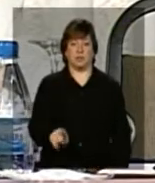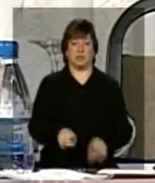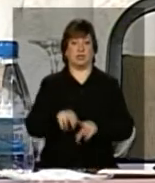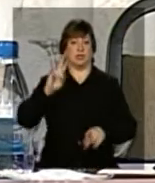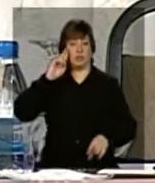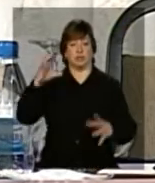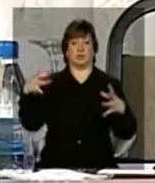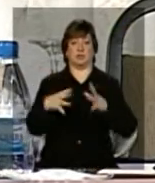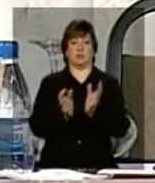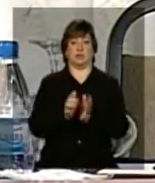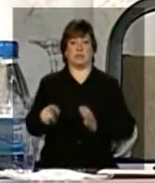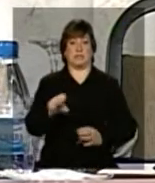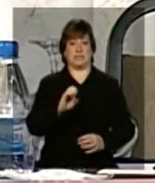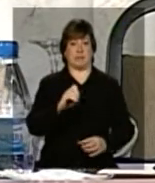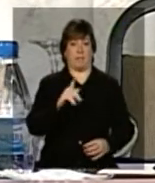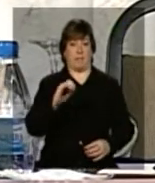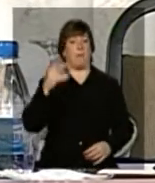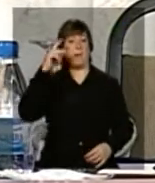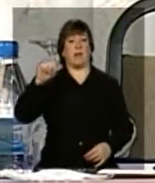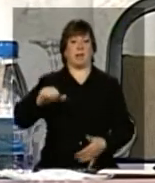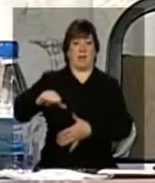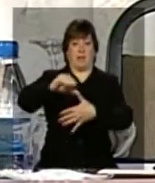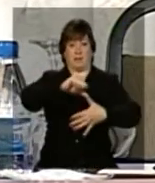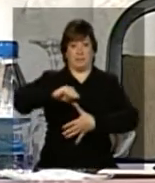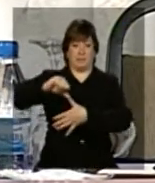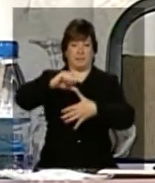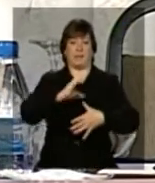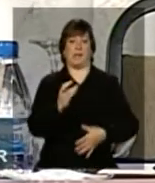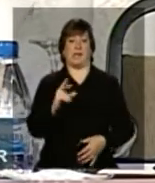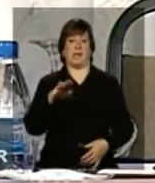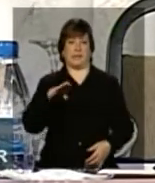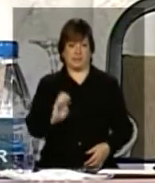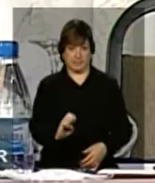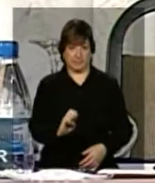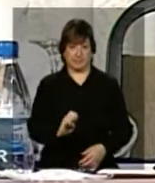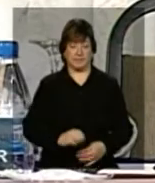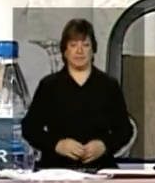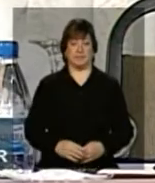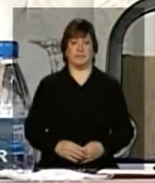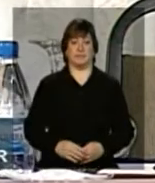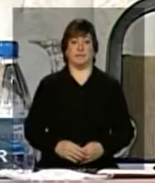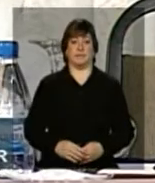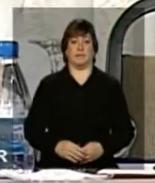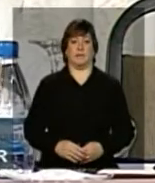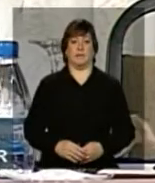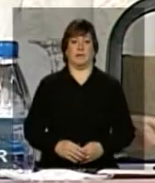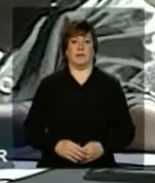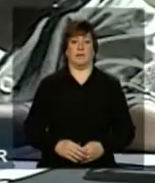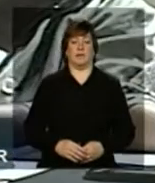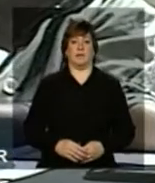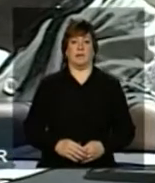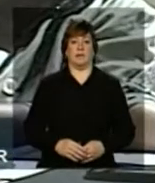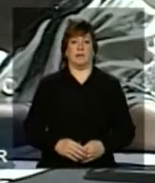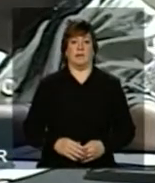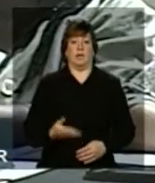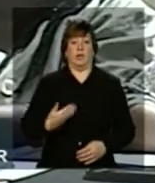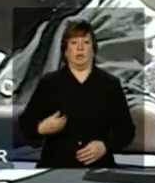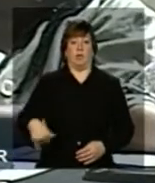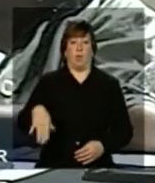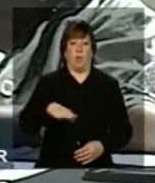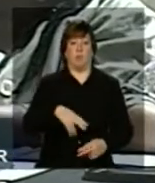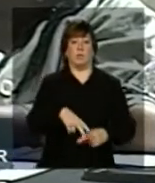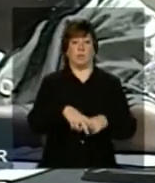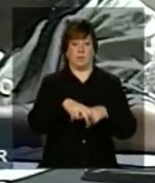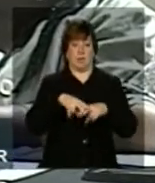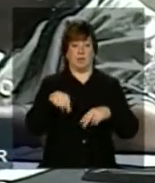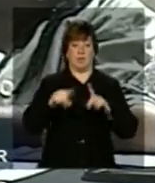gênero da CEPAL para América Latina e Caribe. E nós, por ocasião